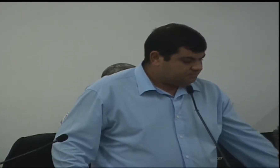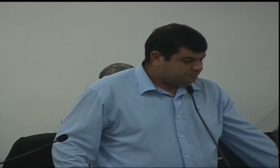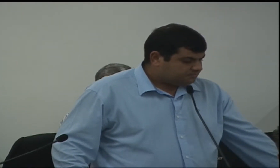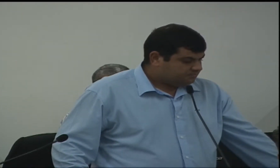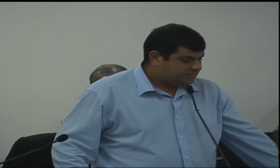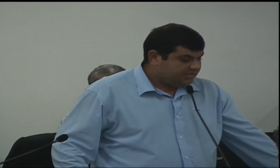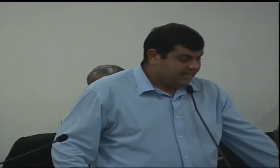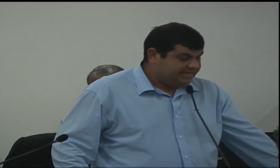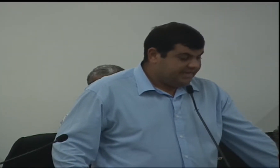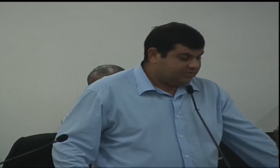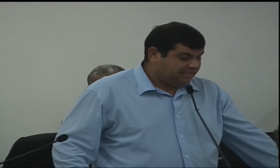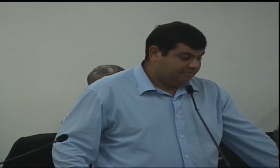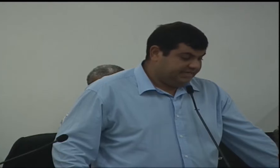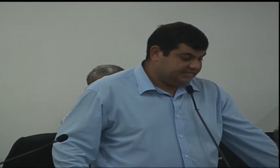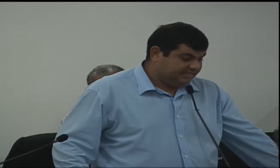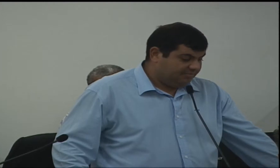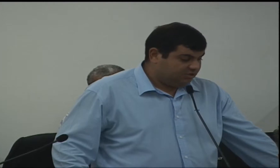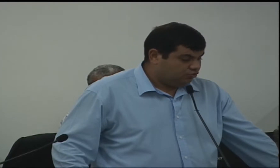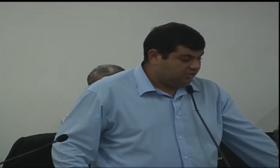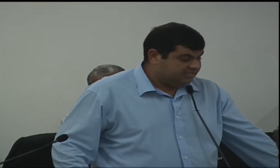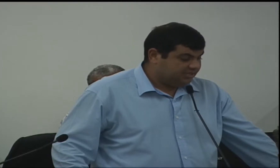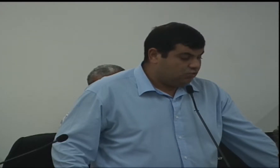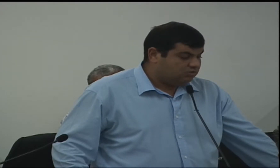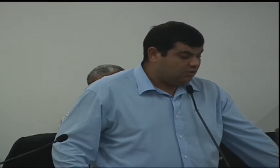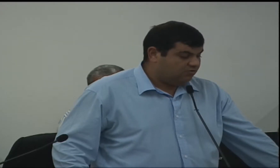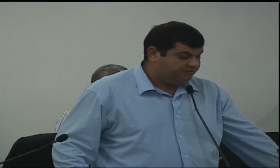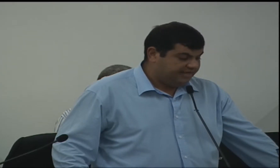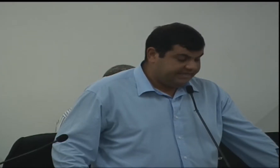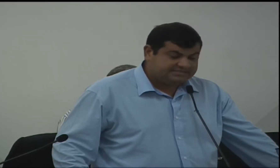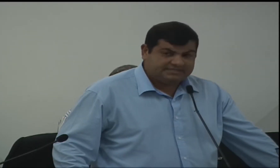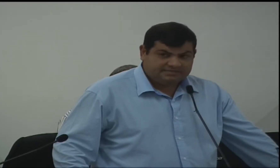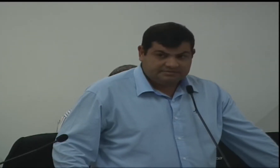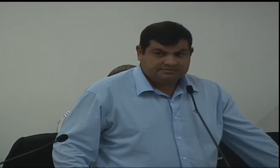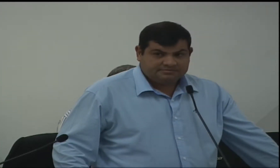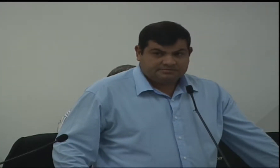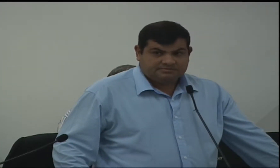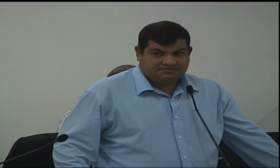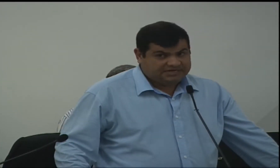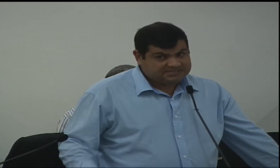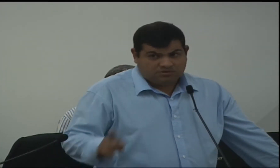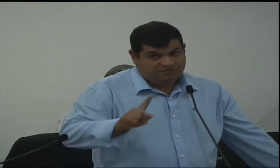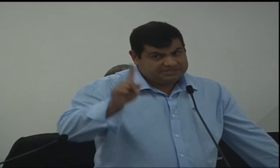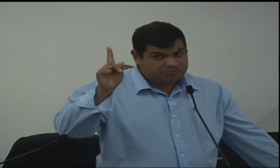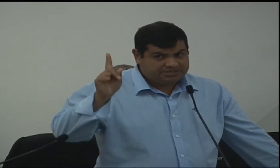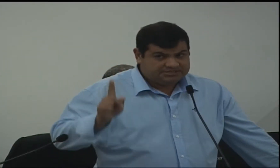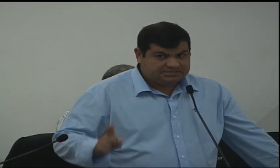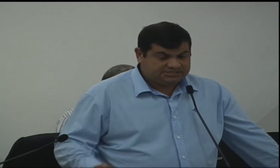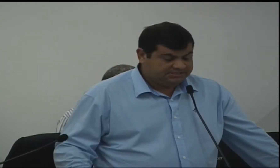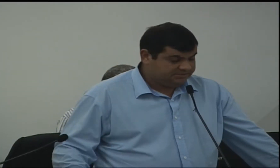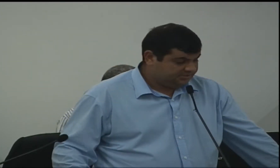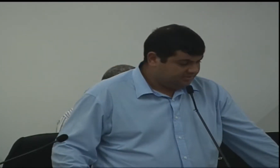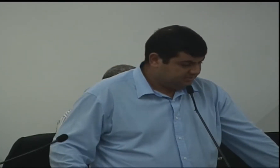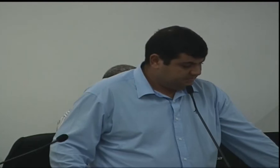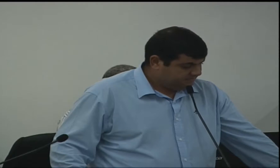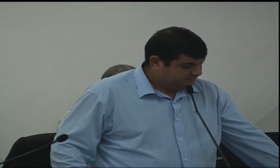deliberado e alinhado na mesa da abertura da 2ª conferência, na verdade, a 2ª conferência não podia nem